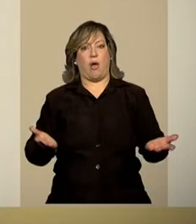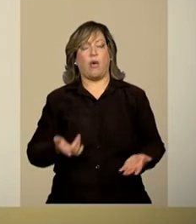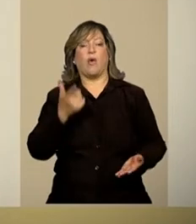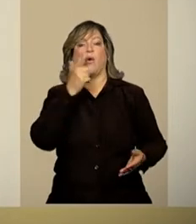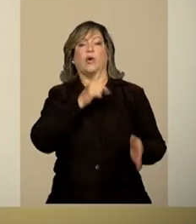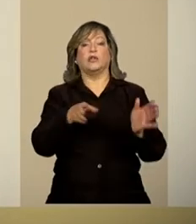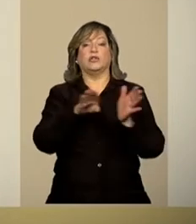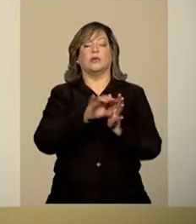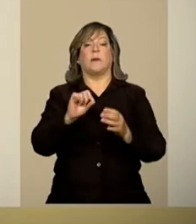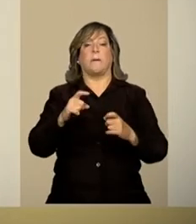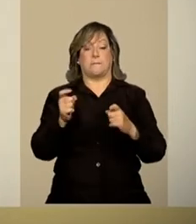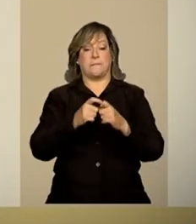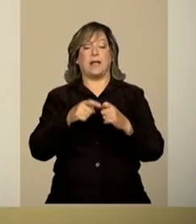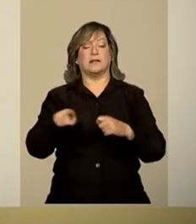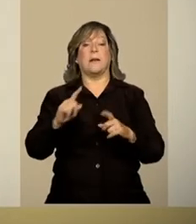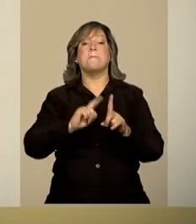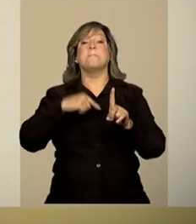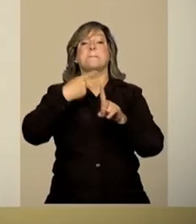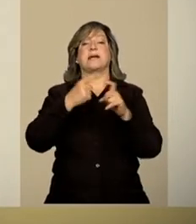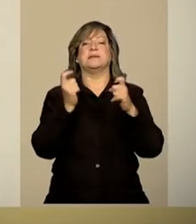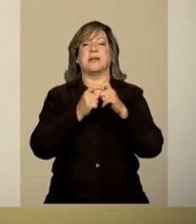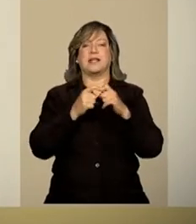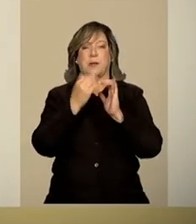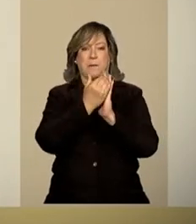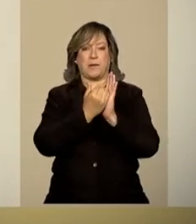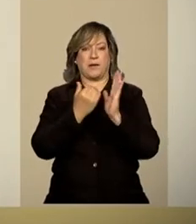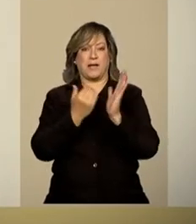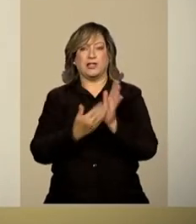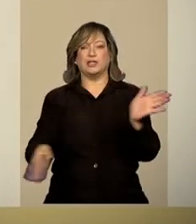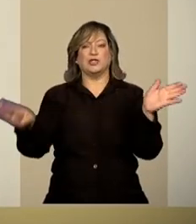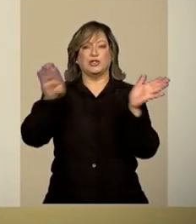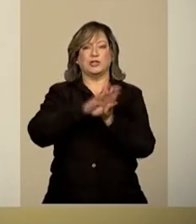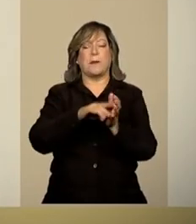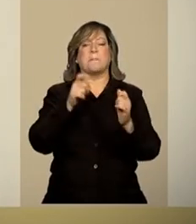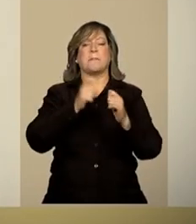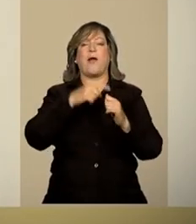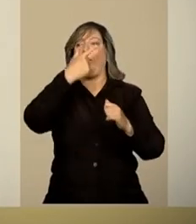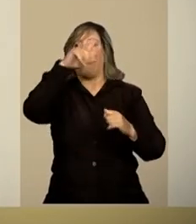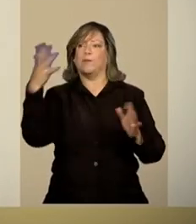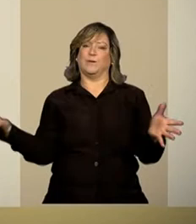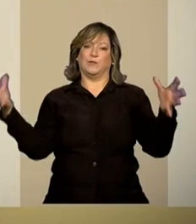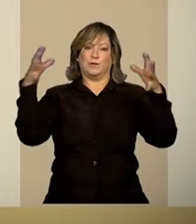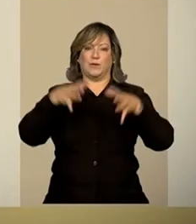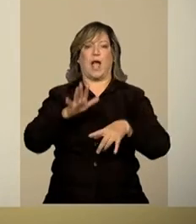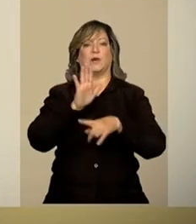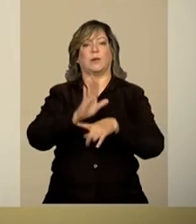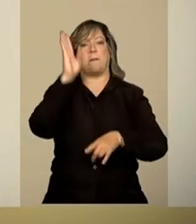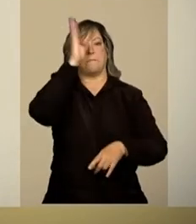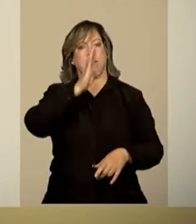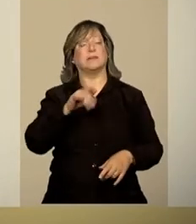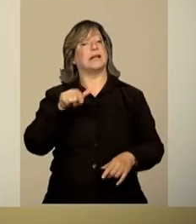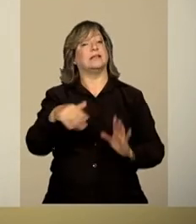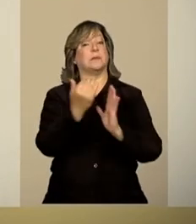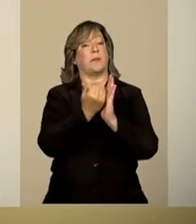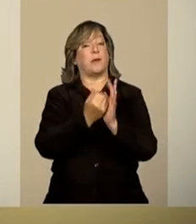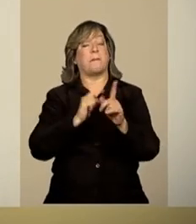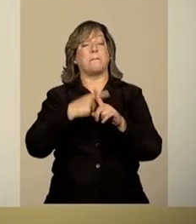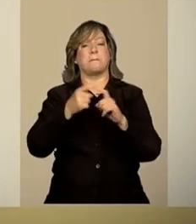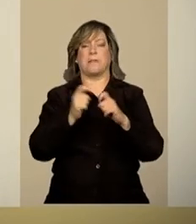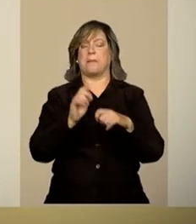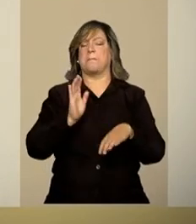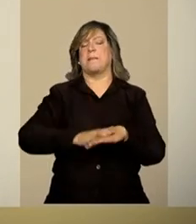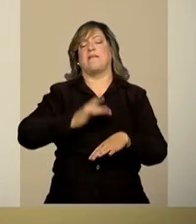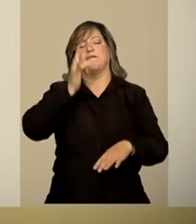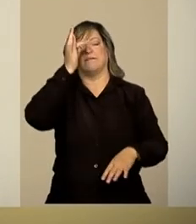a chegada dos médicos do Mais Médicos nos postos de saúde de todo o país Isso é verdade presidenta com mais médicos fica